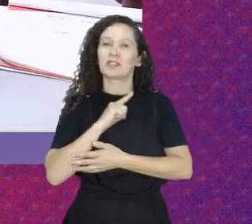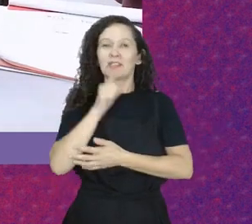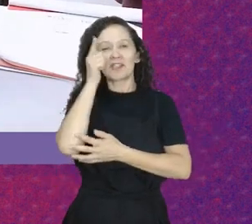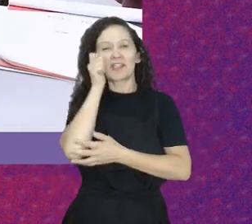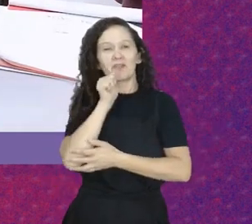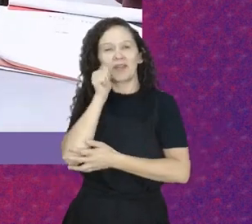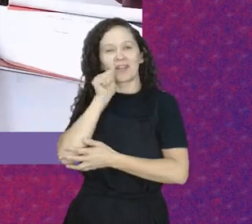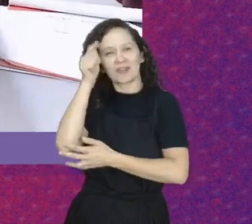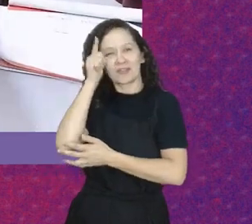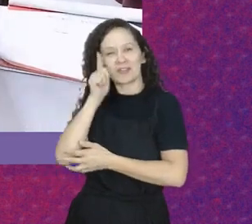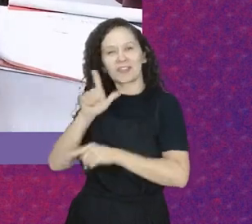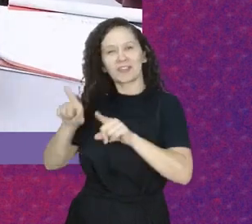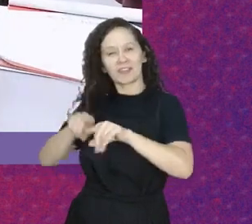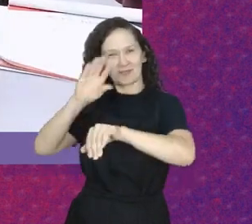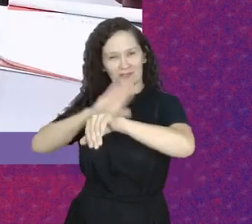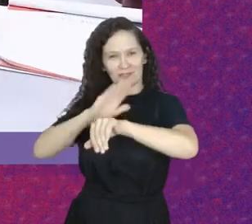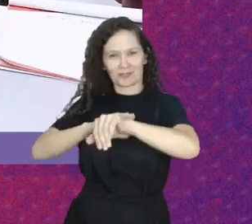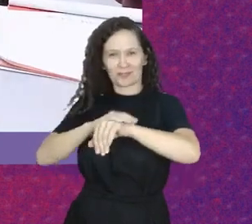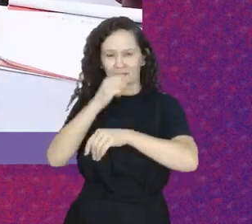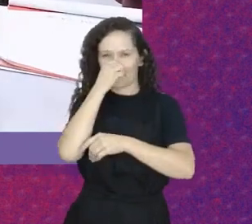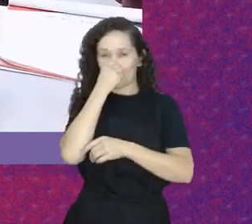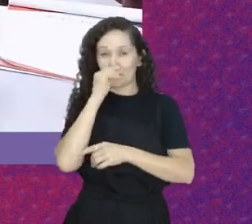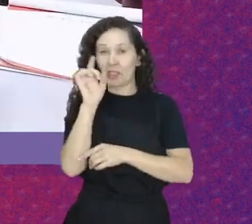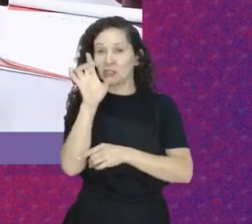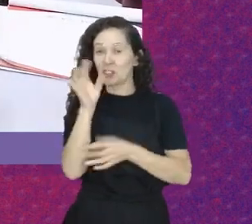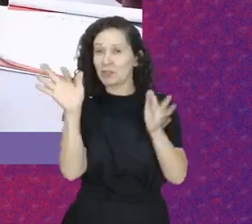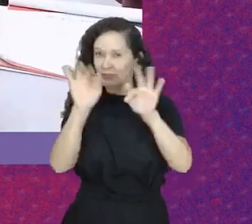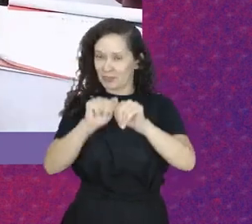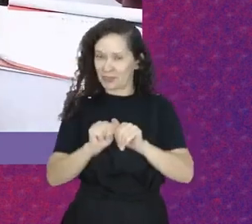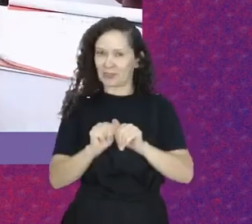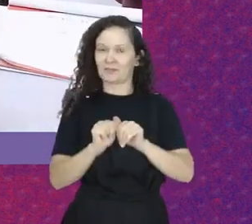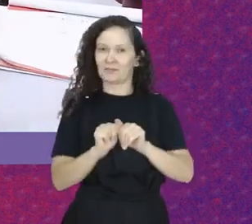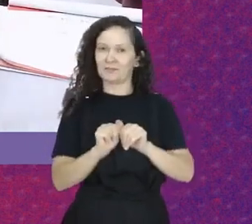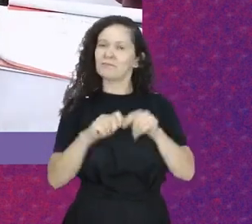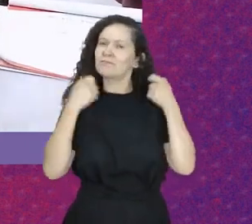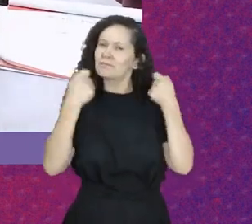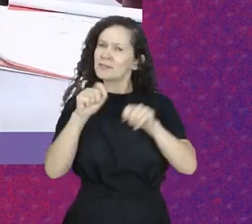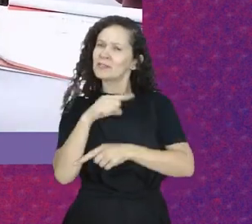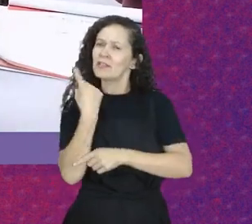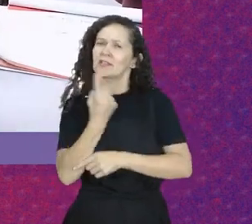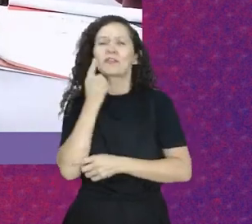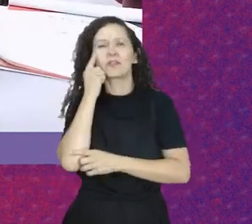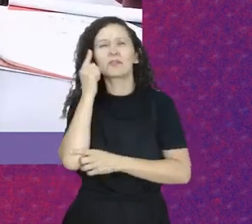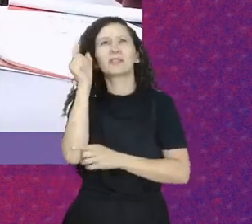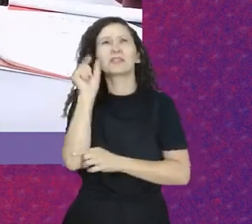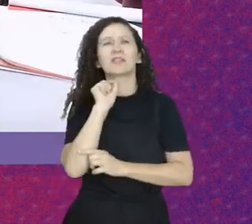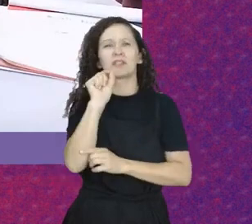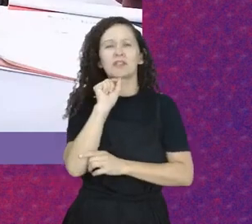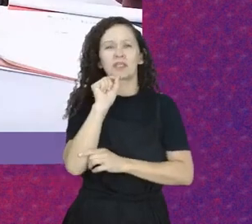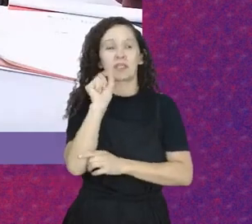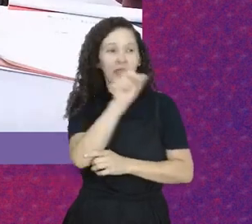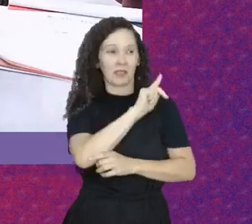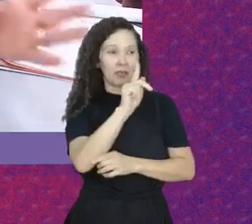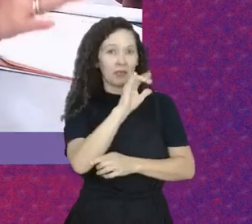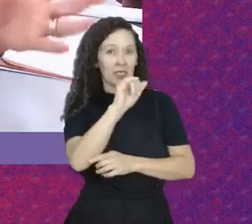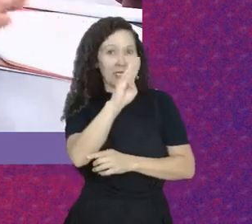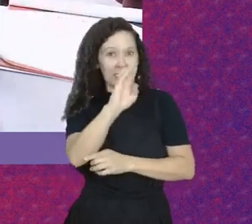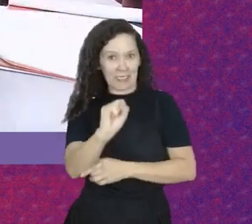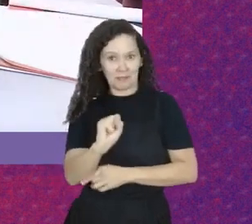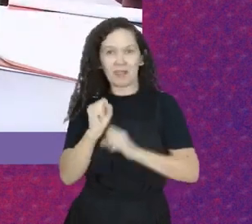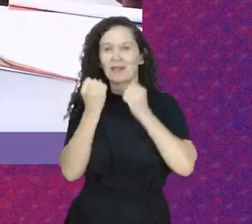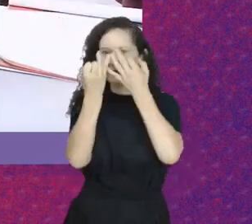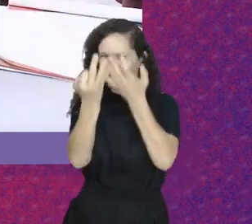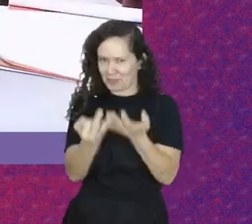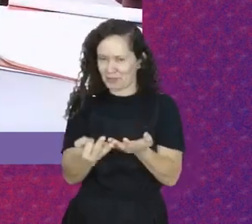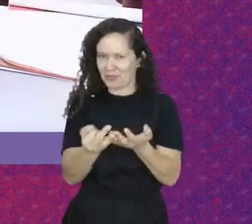também possa se emancipar. E apenas para fechar, nós precisamos pensar, como a professora Lívia muito bem